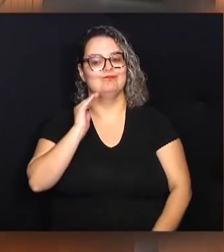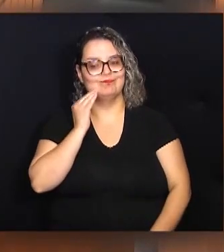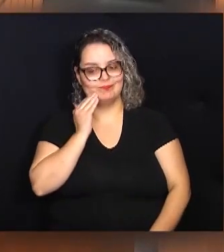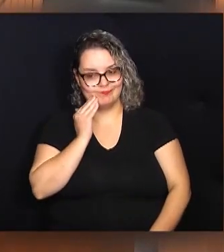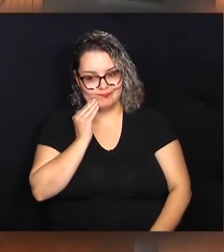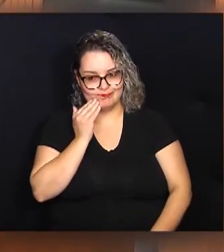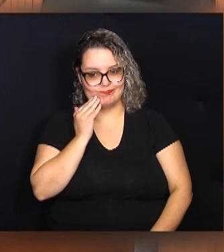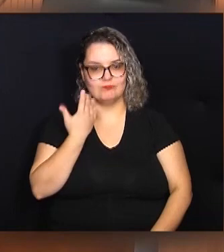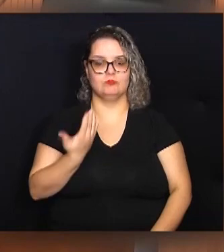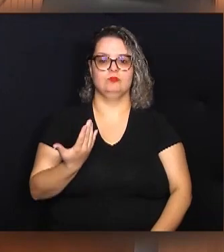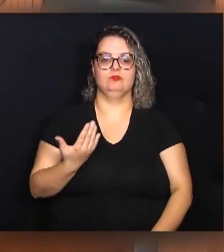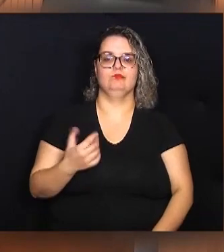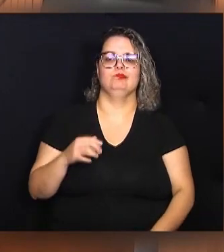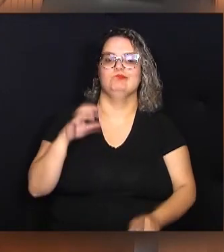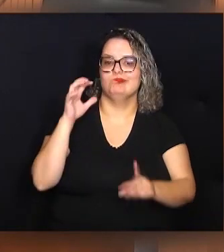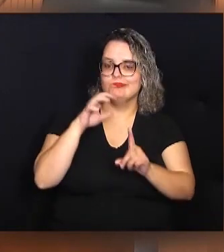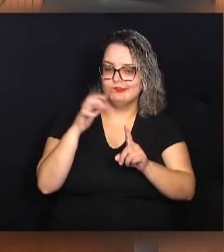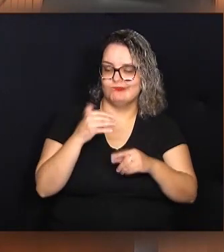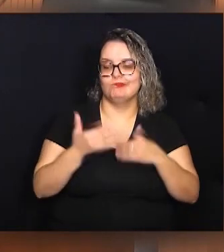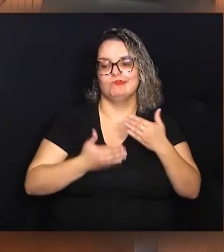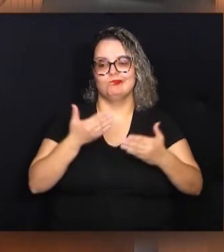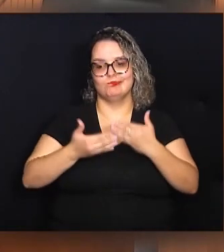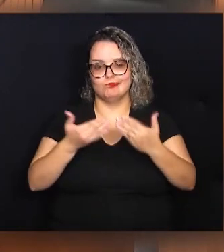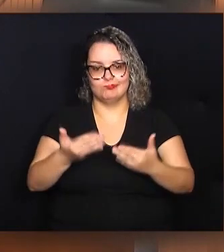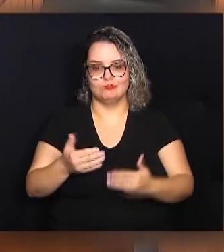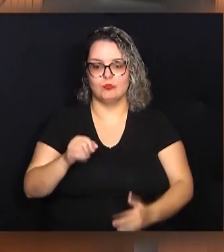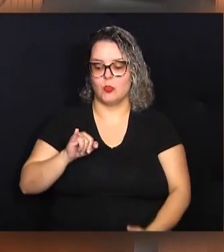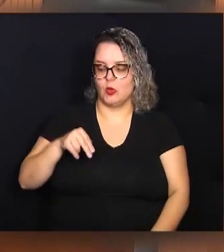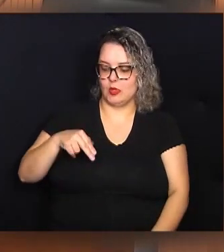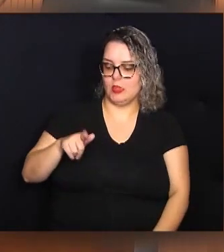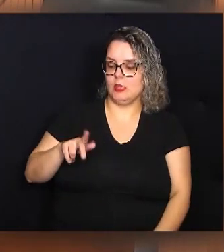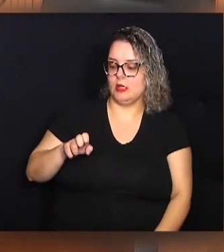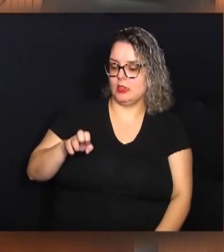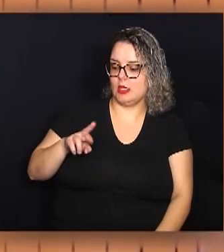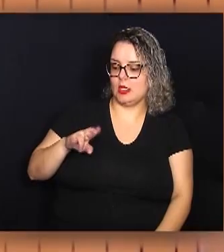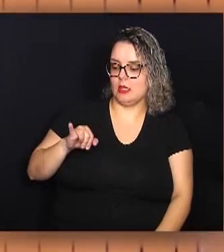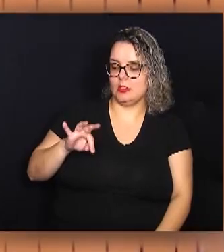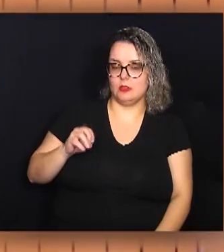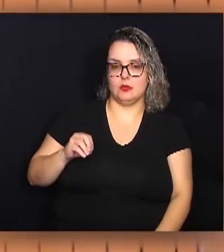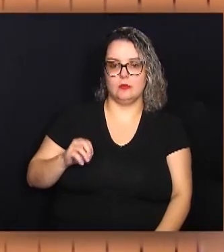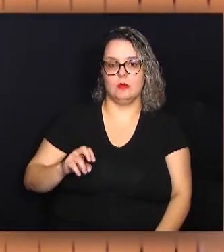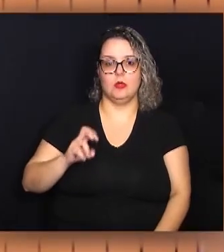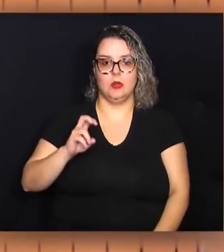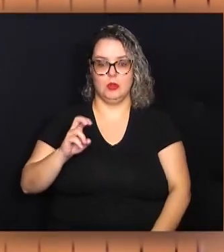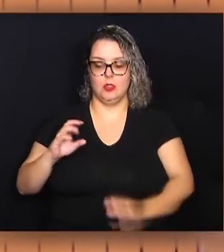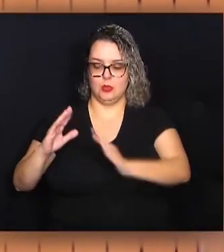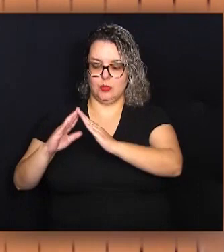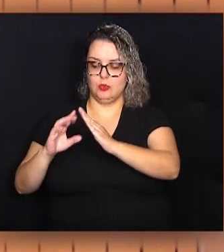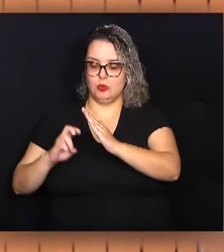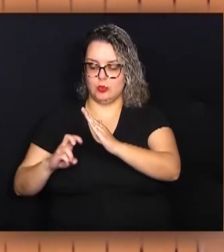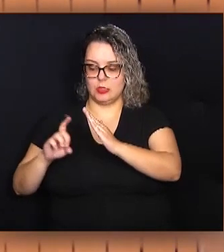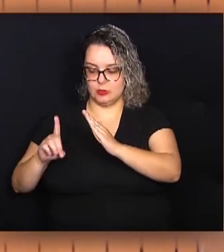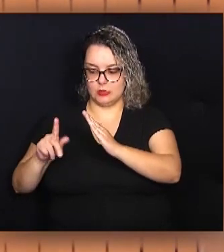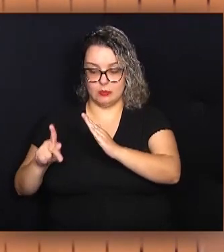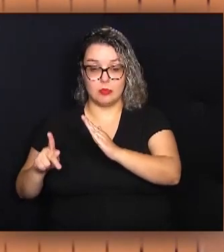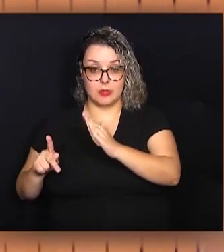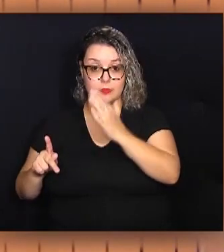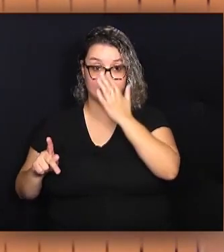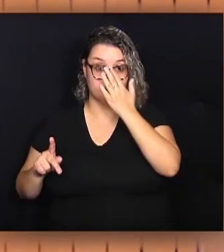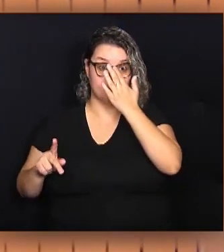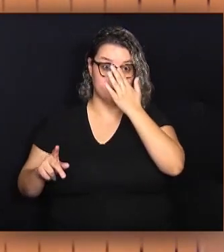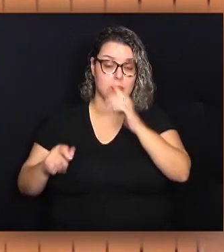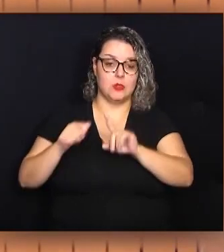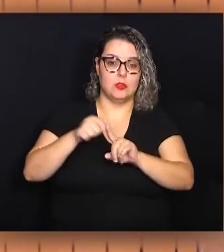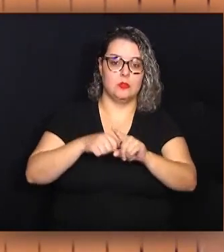afeta o andamento dos inquéritos policiais. No 5º Distrito, a questão de... No mês de junho,